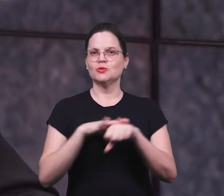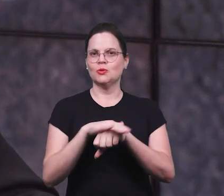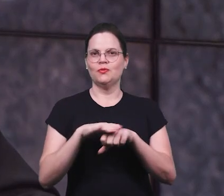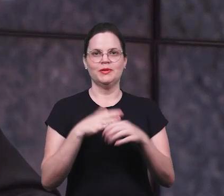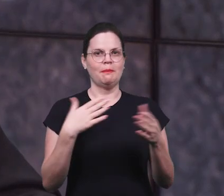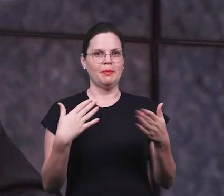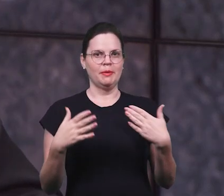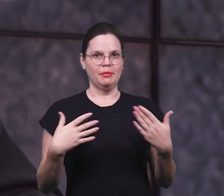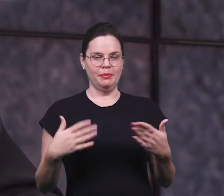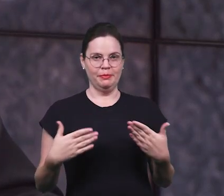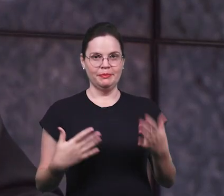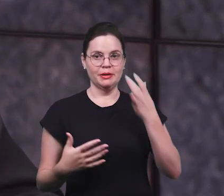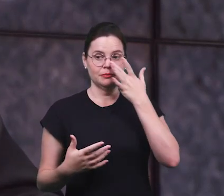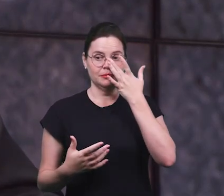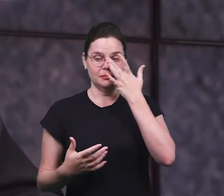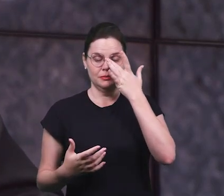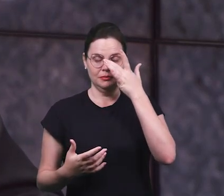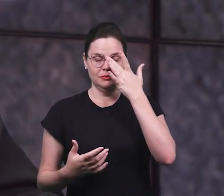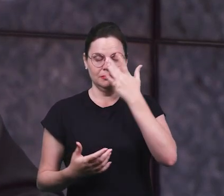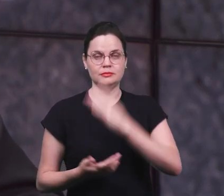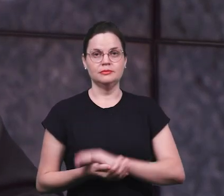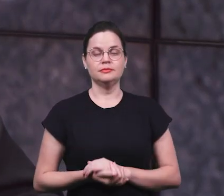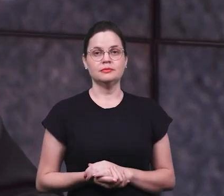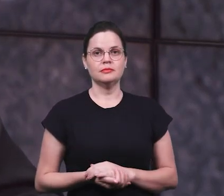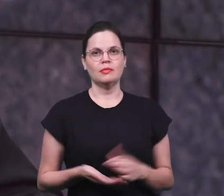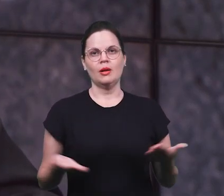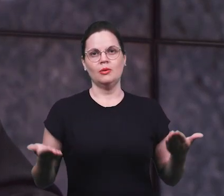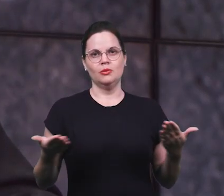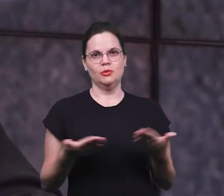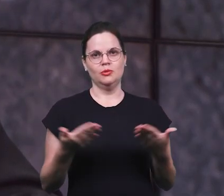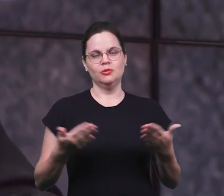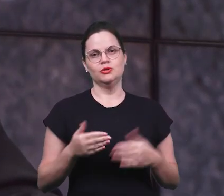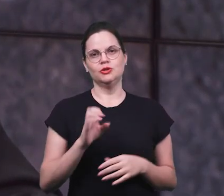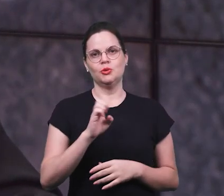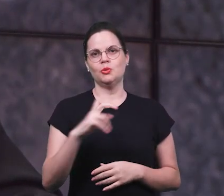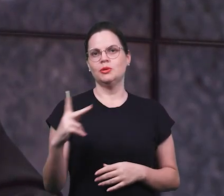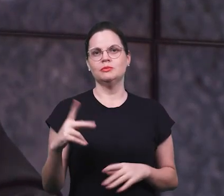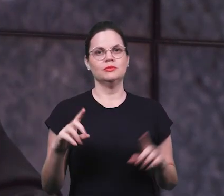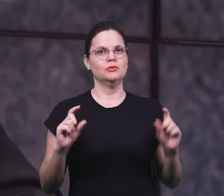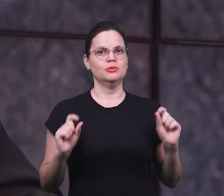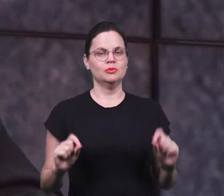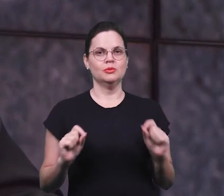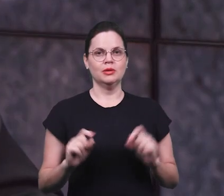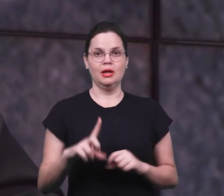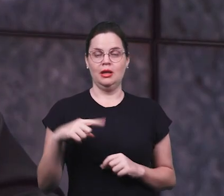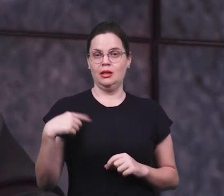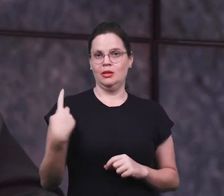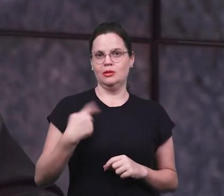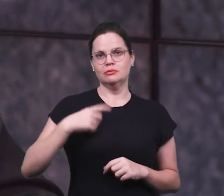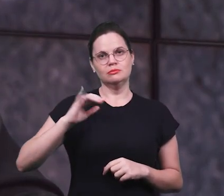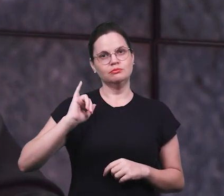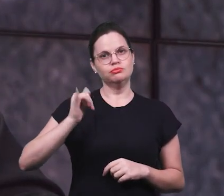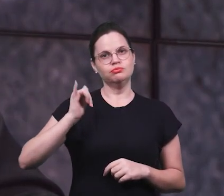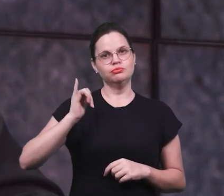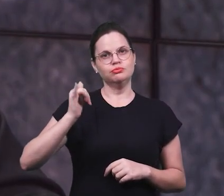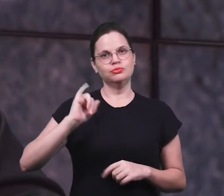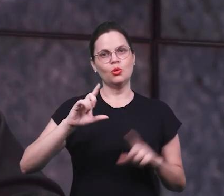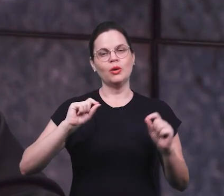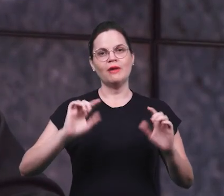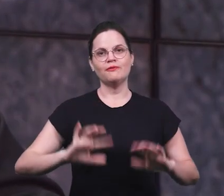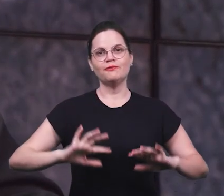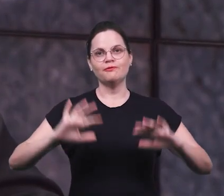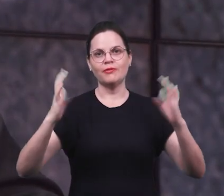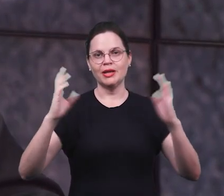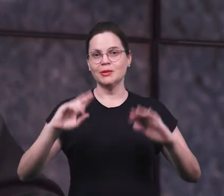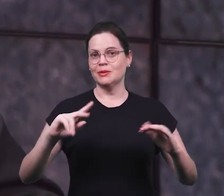mencionados e neste episódio nós vamos abordar um importante evento